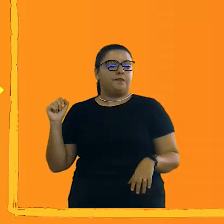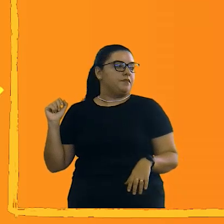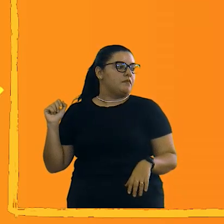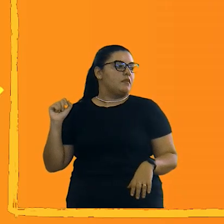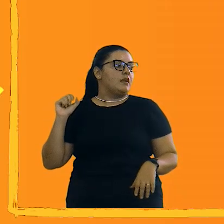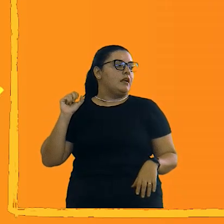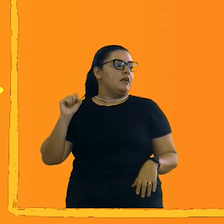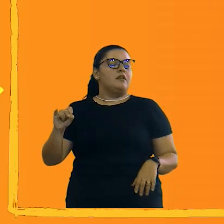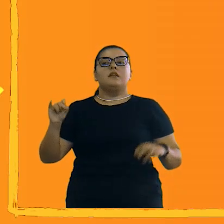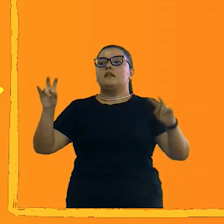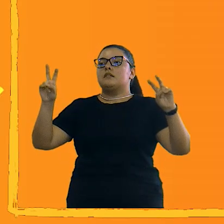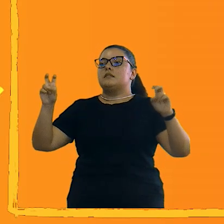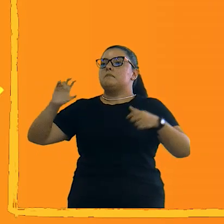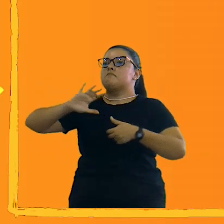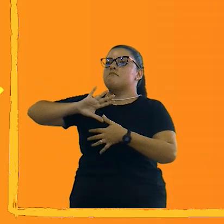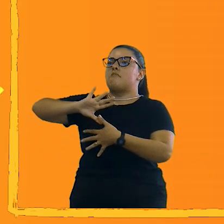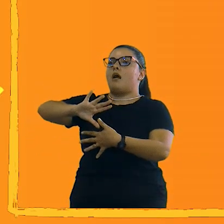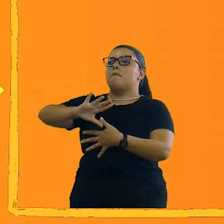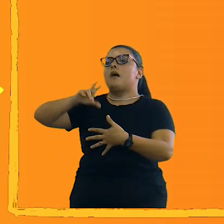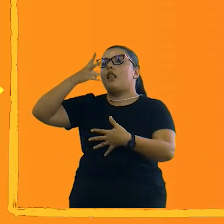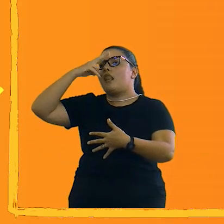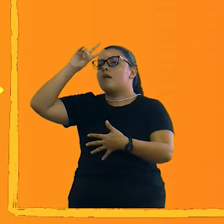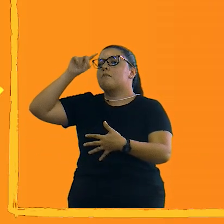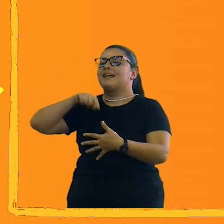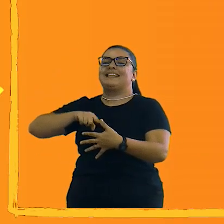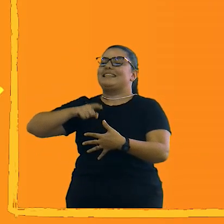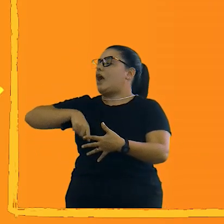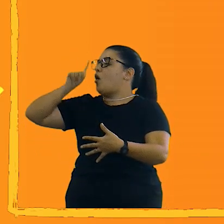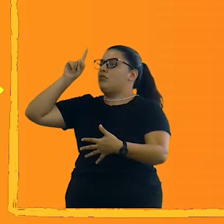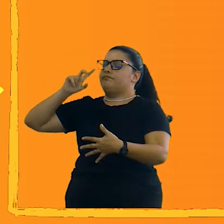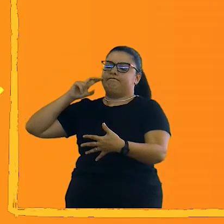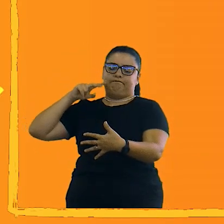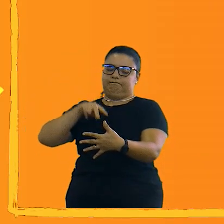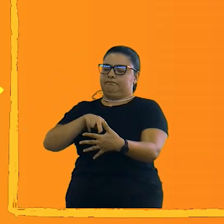quando fala de mapa o que que tu lembra logo de